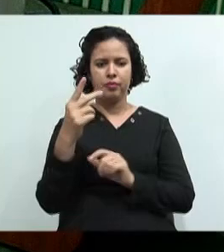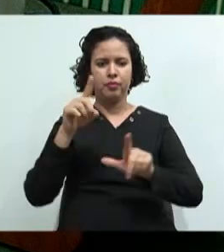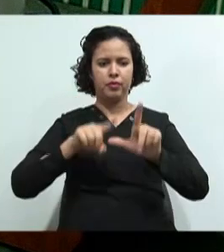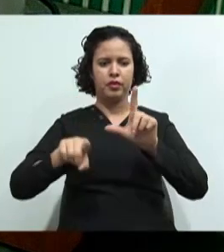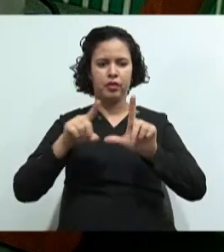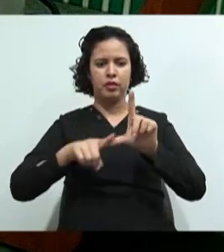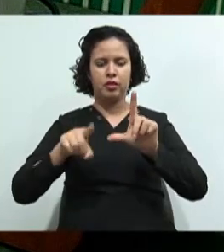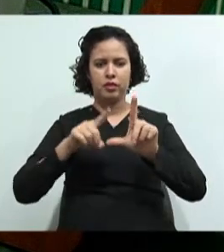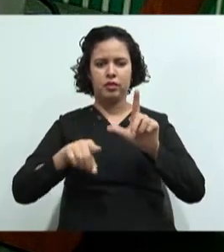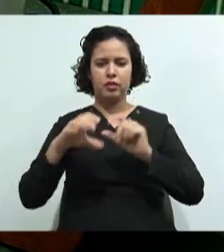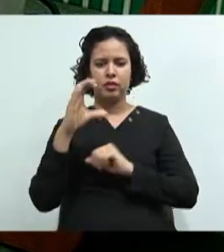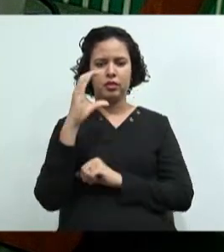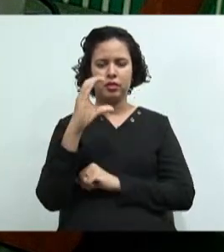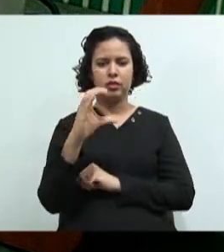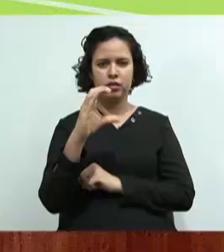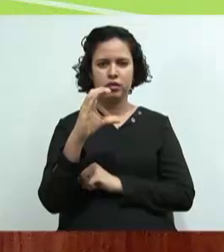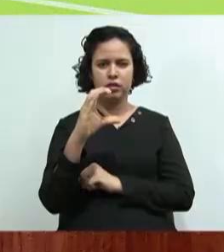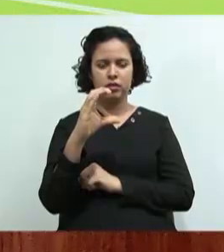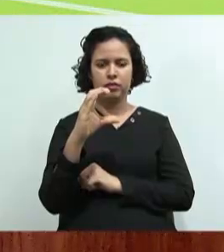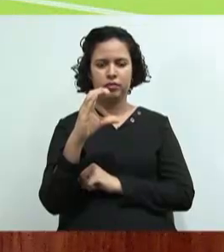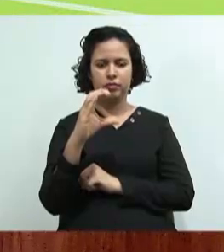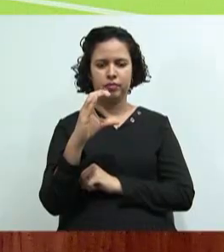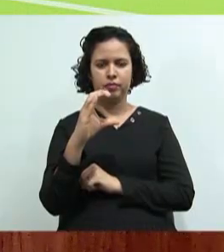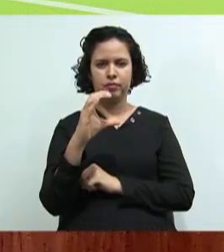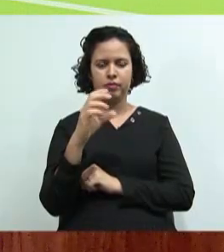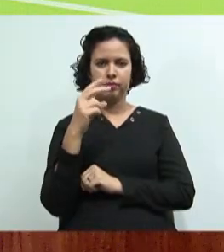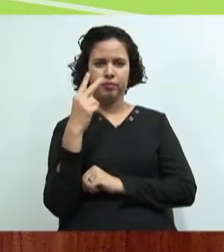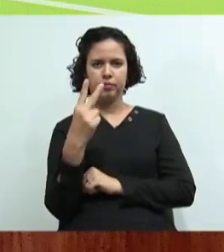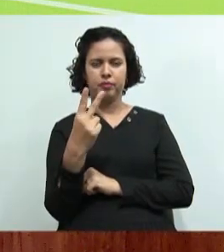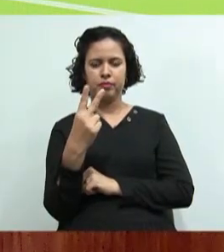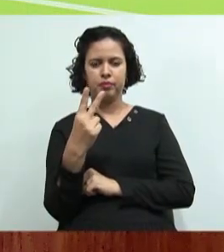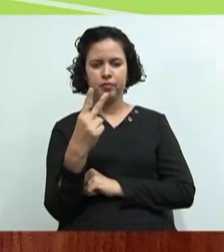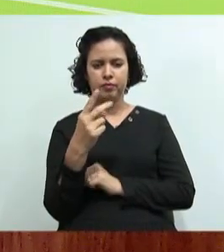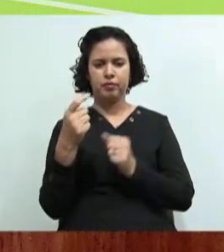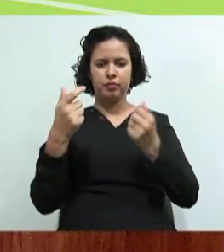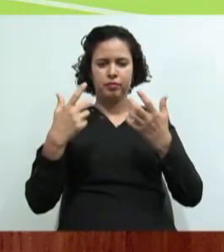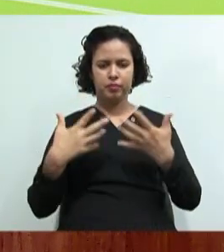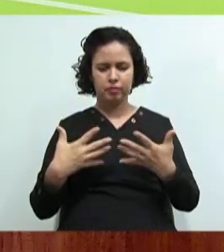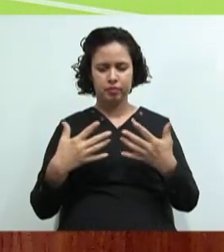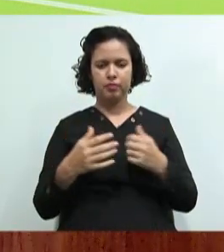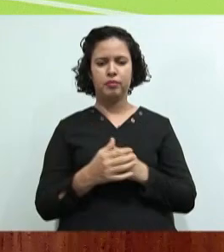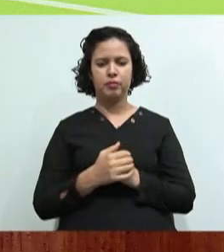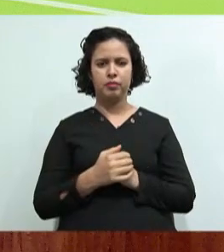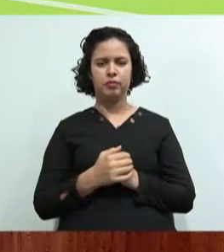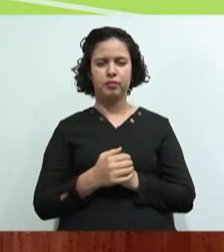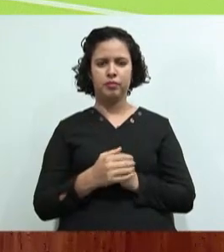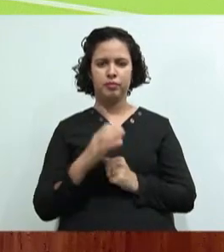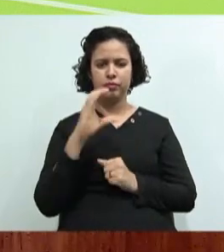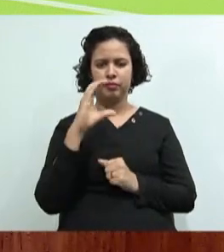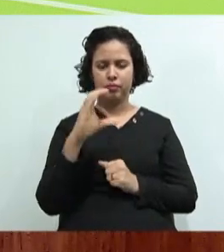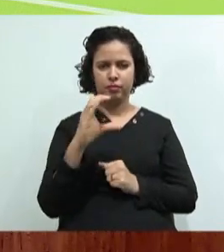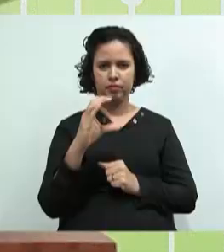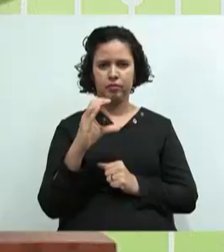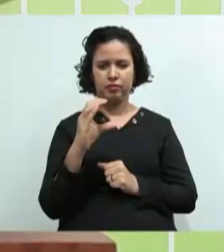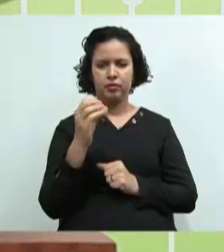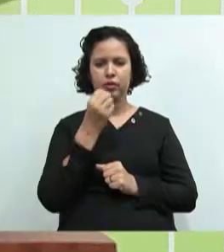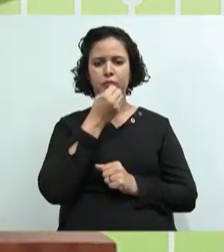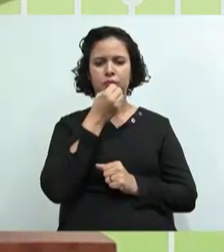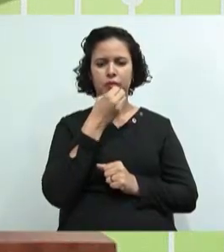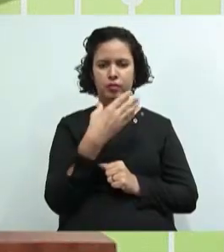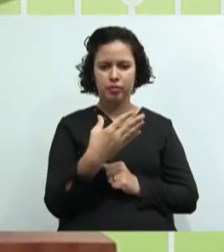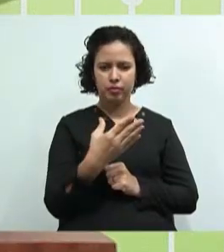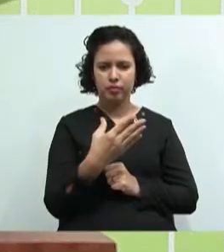C. Ambas alunas, tanto a Natani quanto a Rayane, marcaram a letra C. Muito bem,